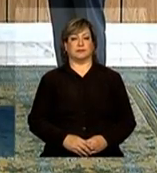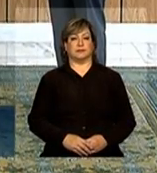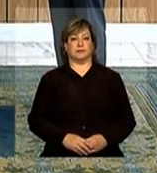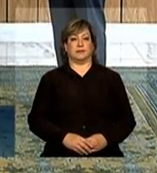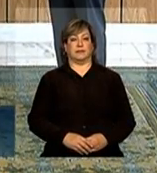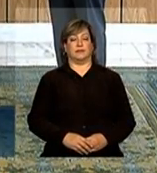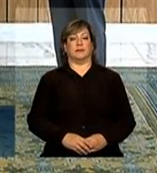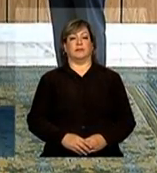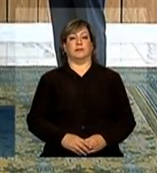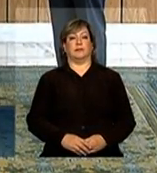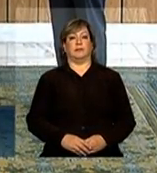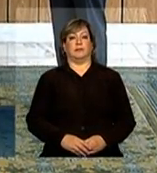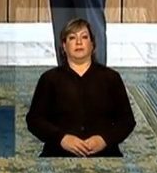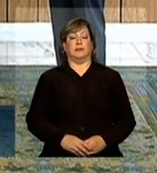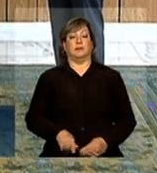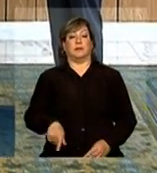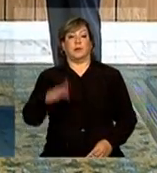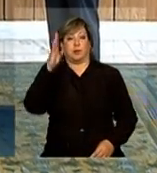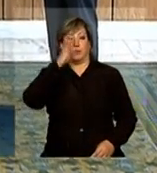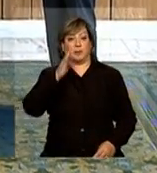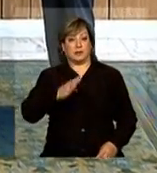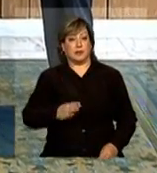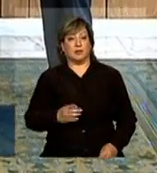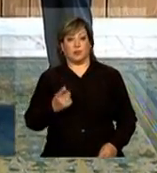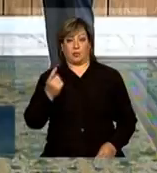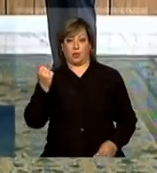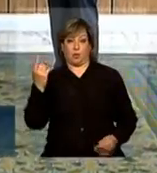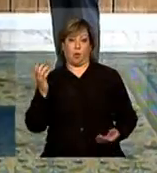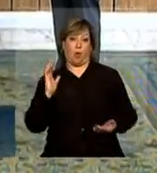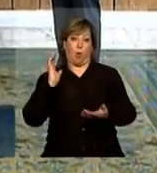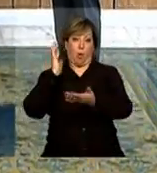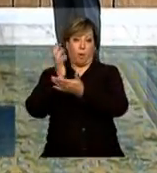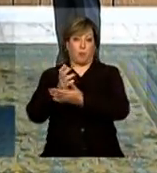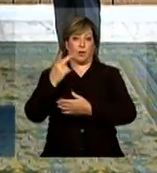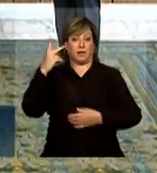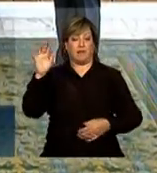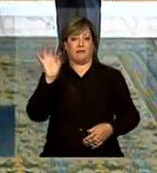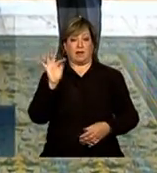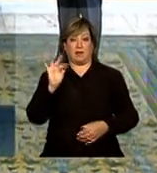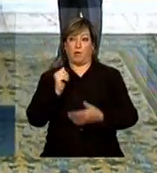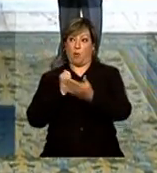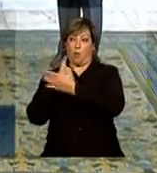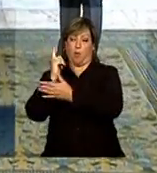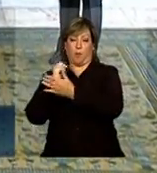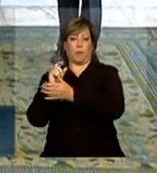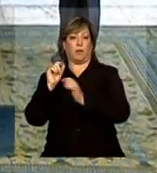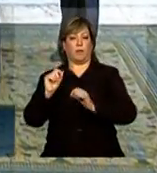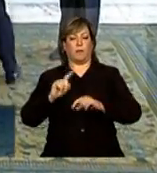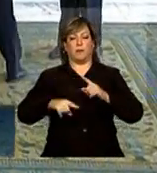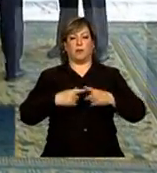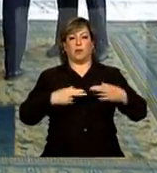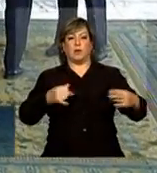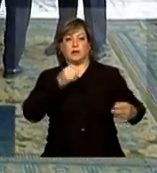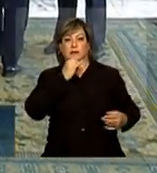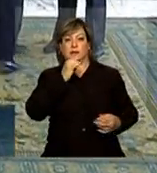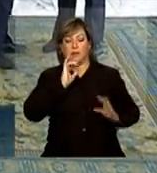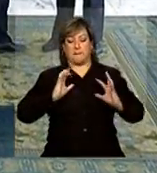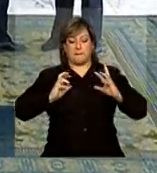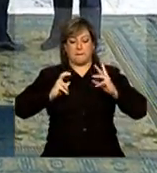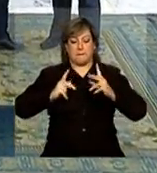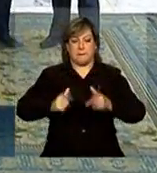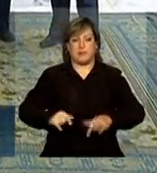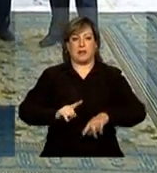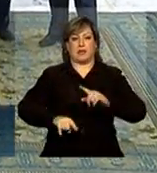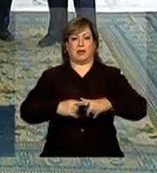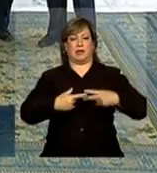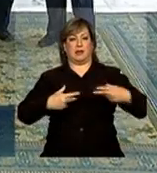Já o Brasil comprou da França, importou da França produtos manufaturados, como máquinas